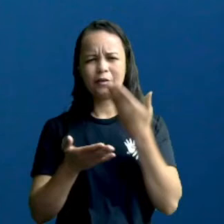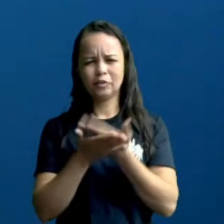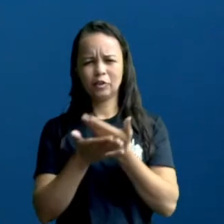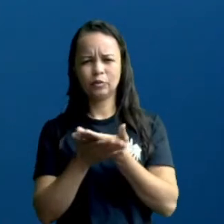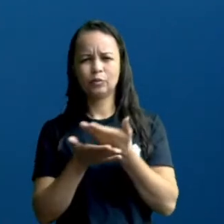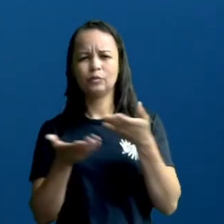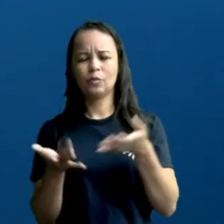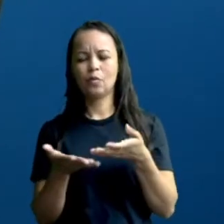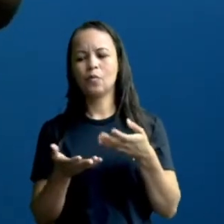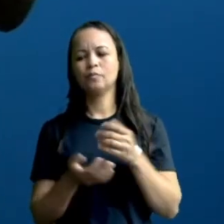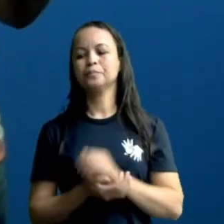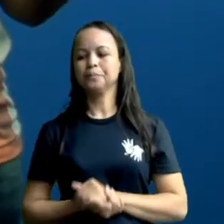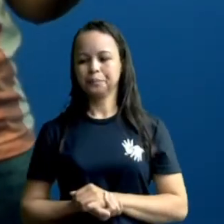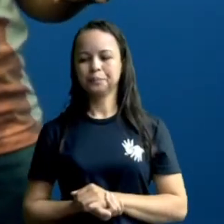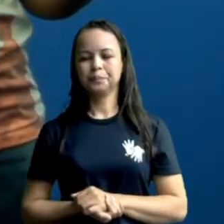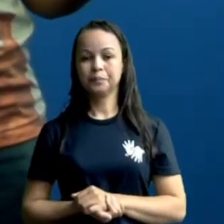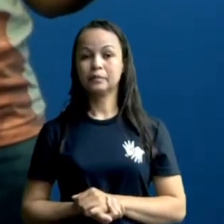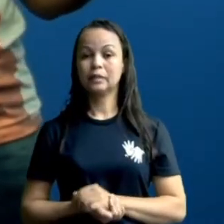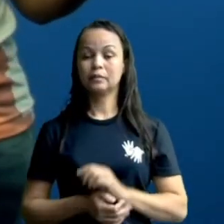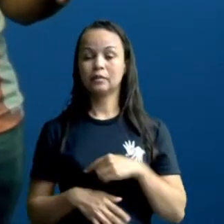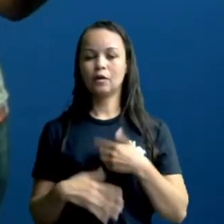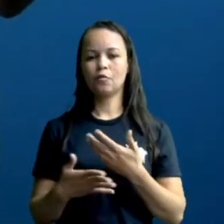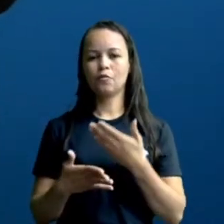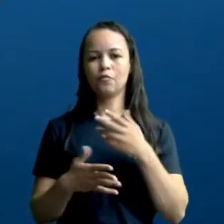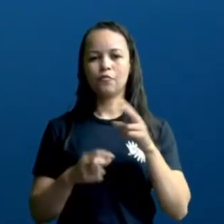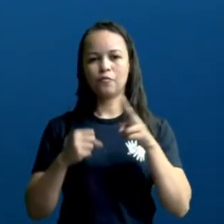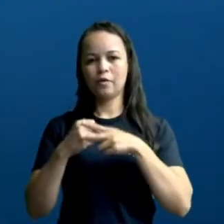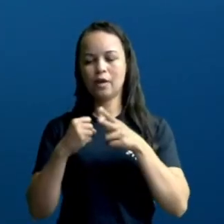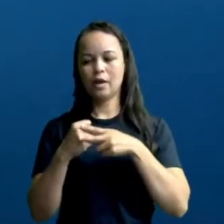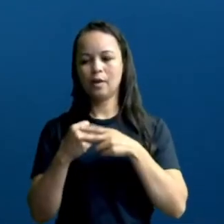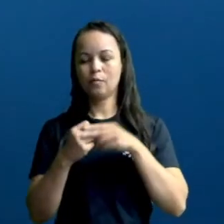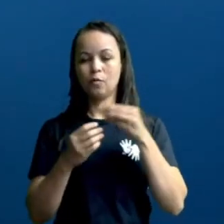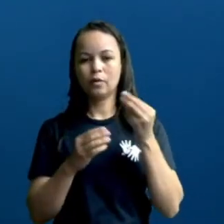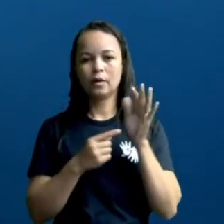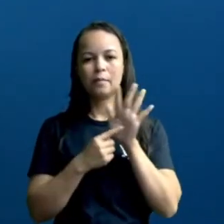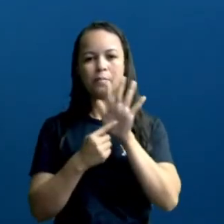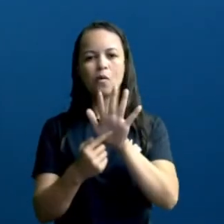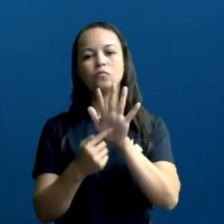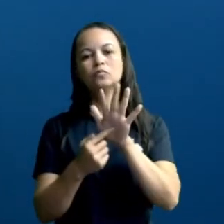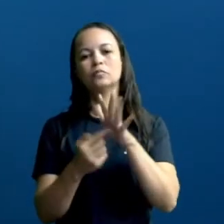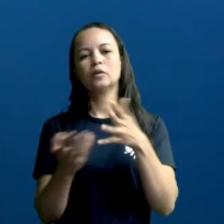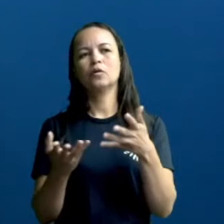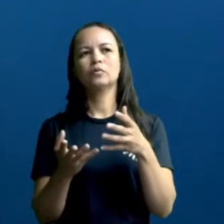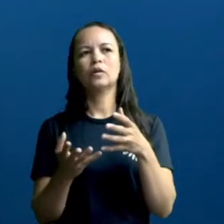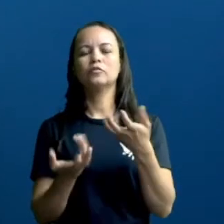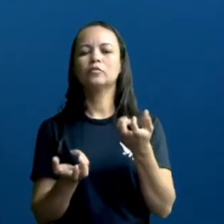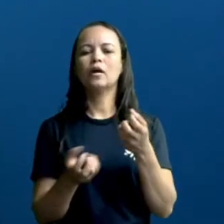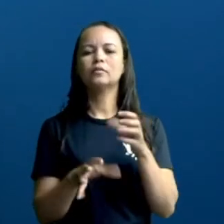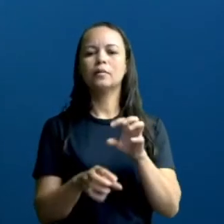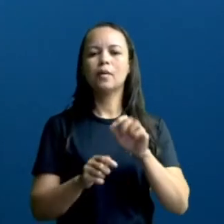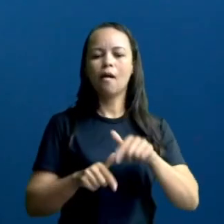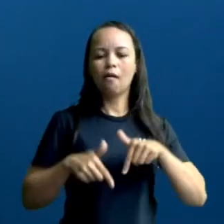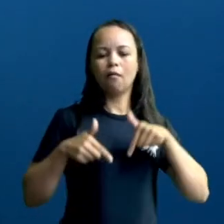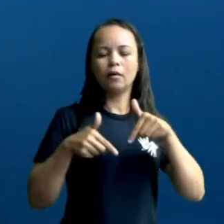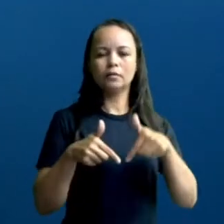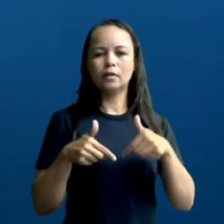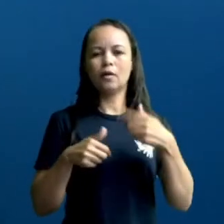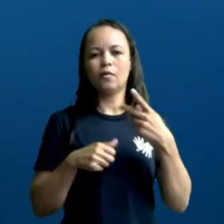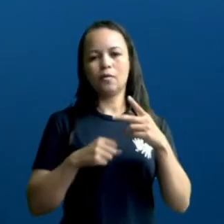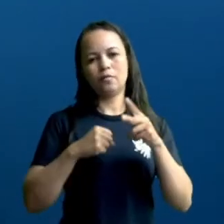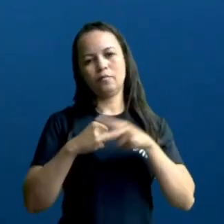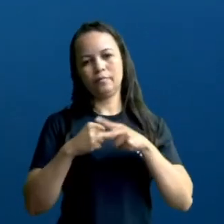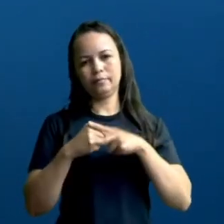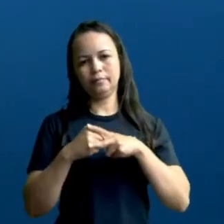verbos reflexivos? São verbos que indicam, né, quando a gente recebe a ação daquele